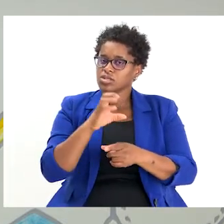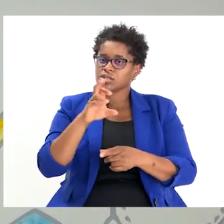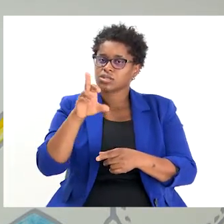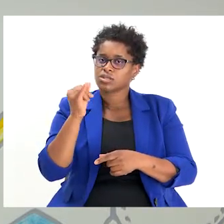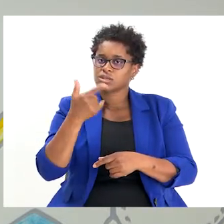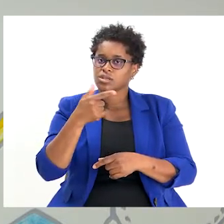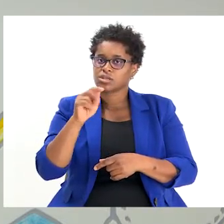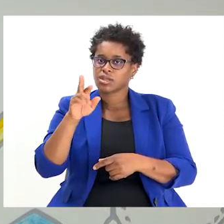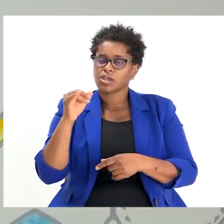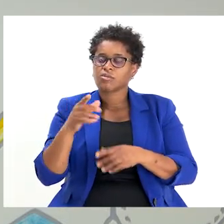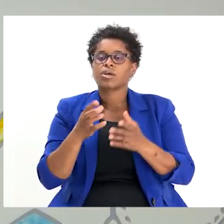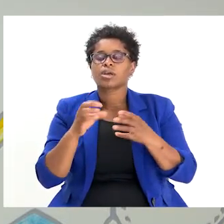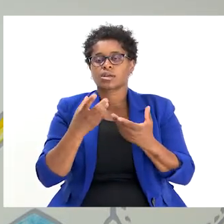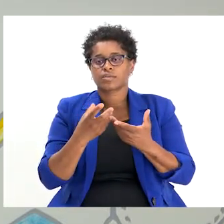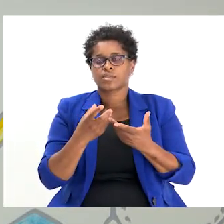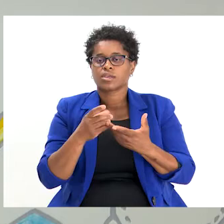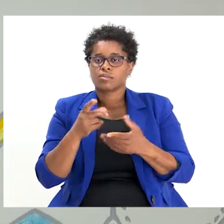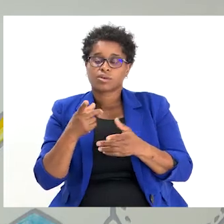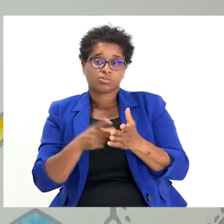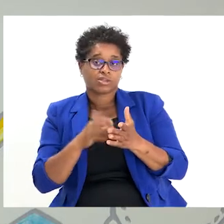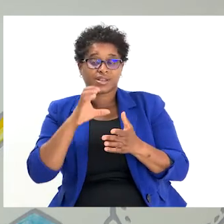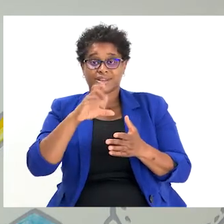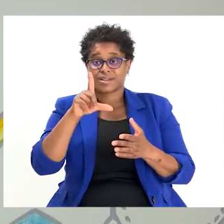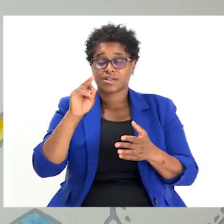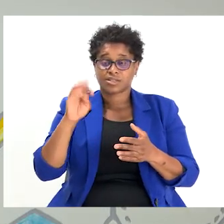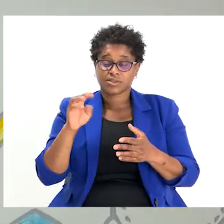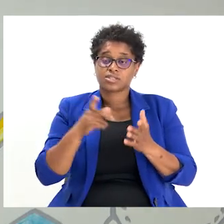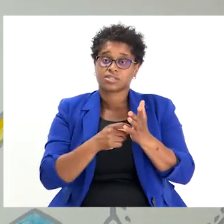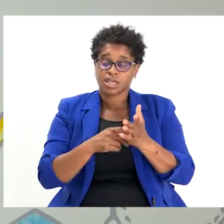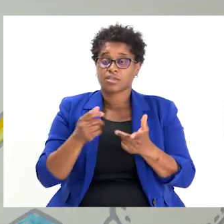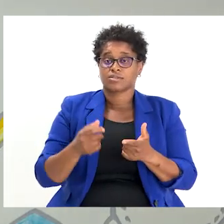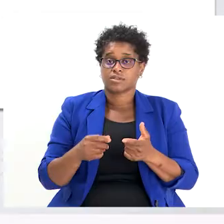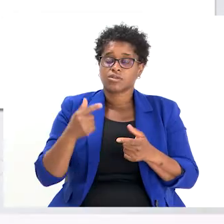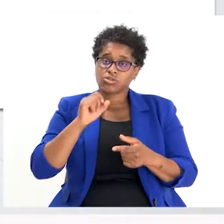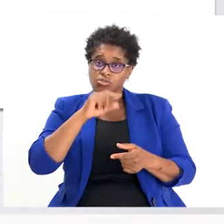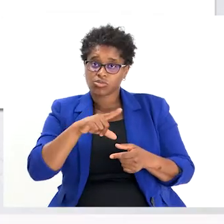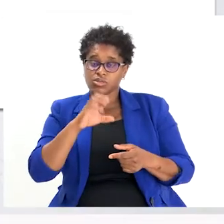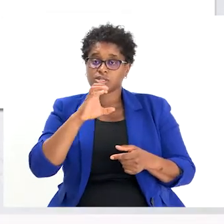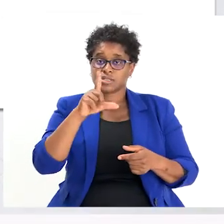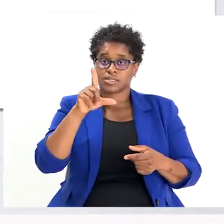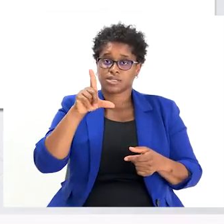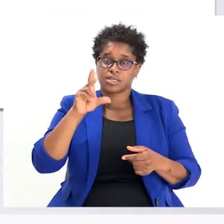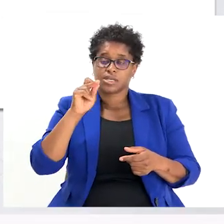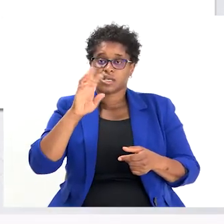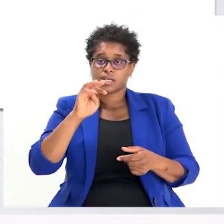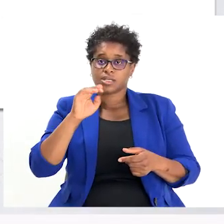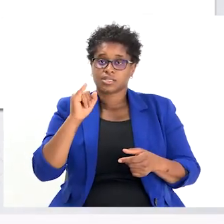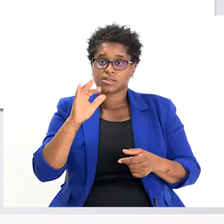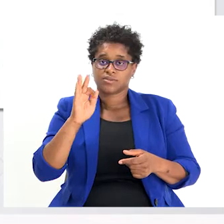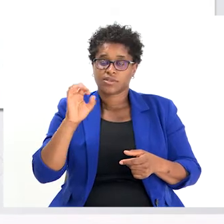necessidade. Podemos classificar uma necessidade quanto, vocês podem ver aqui,